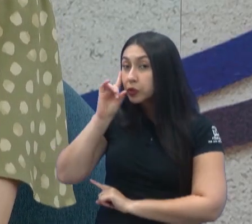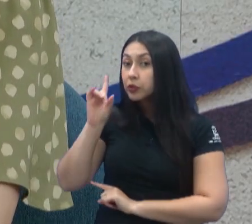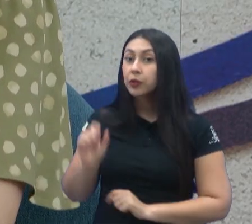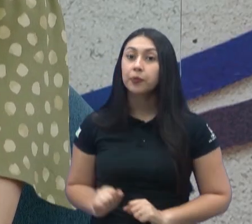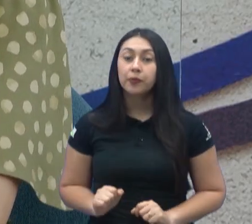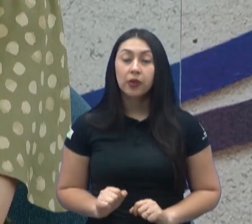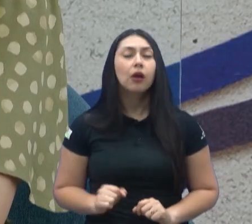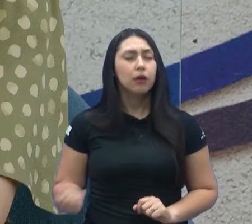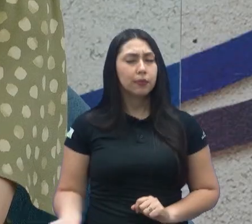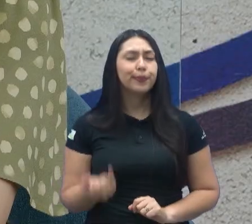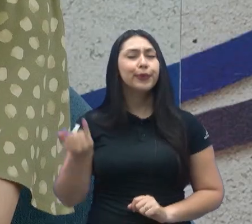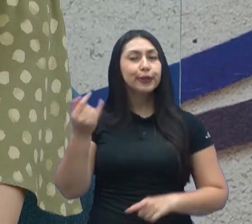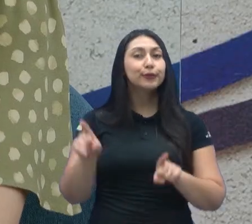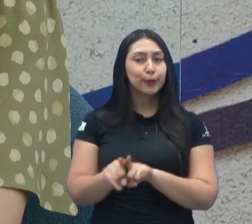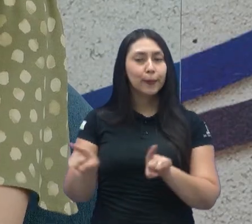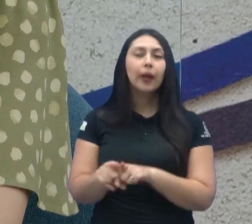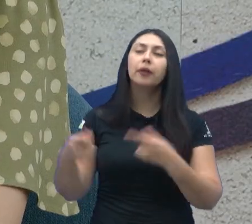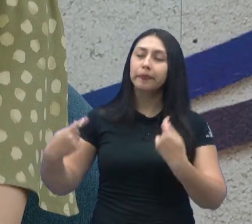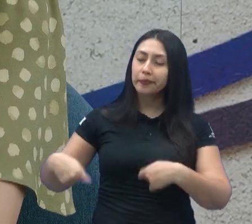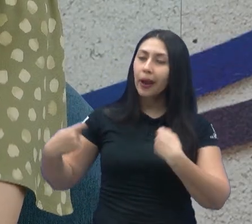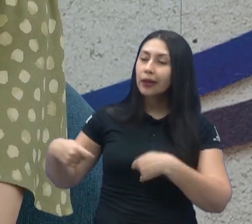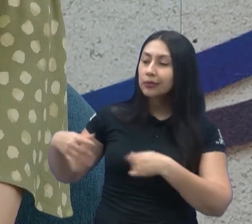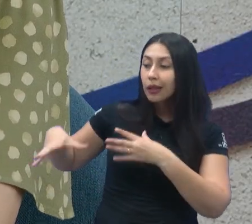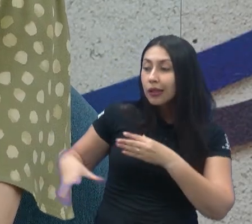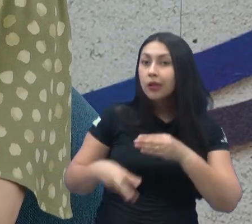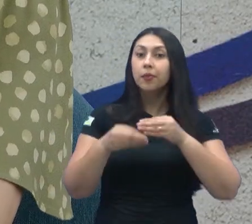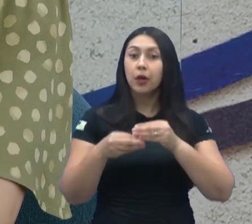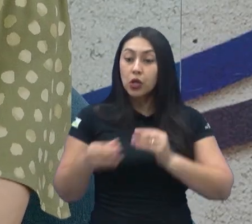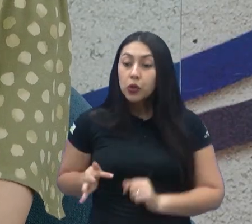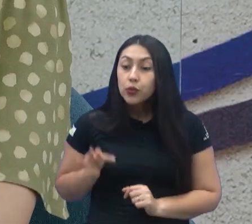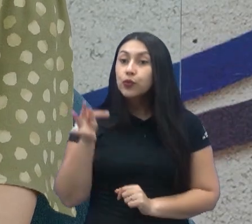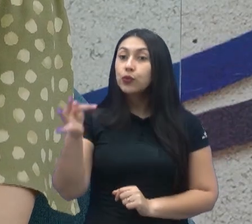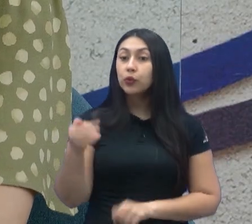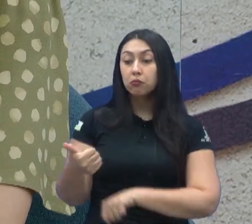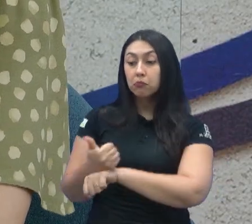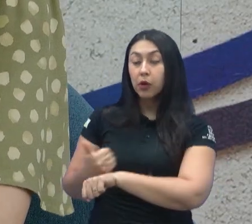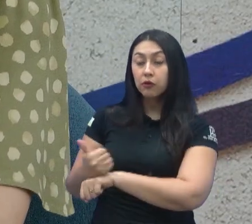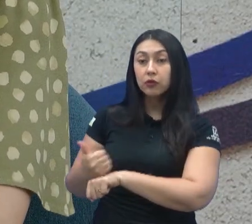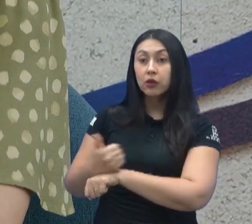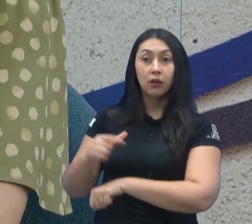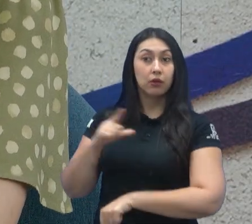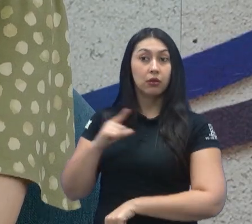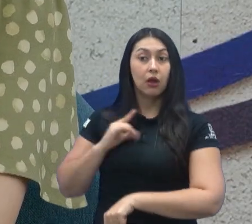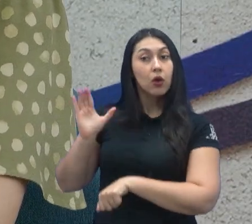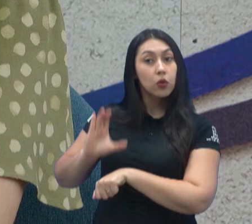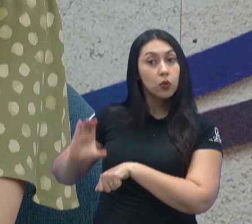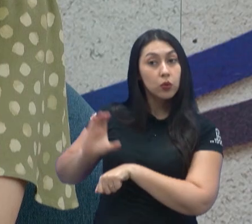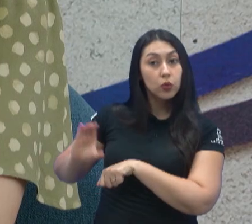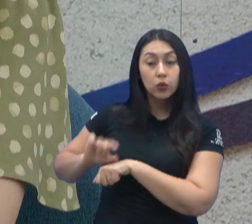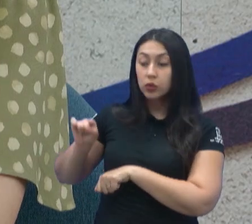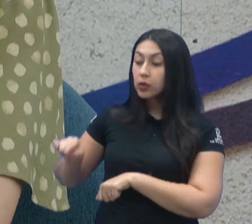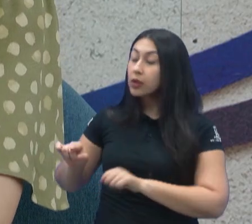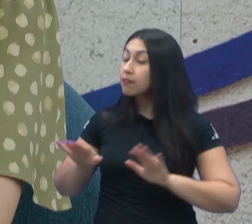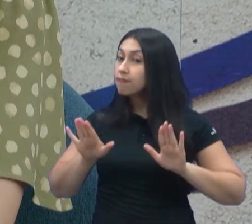muito importante, né? Nós vamos precisar bastante aí no futuro próximo de profissionais que tenham essa formação. Mas